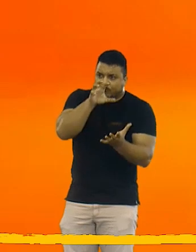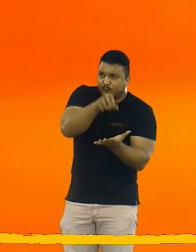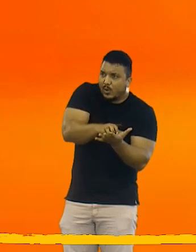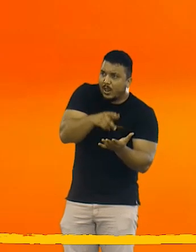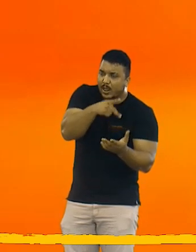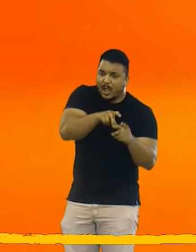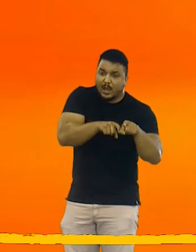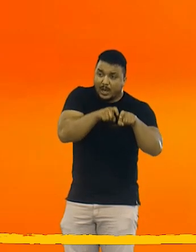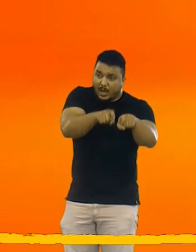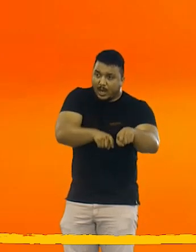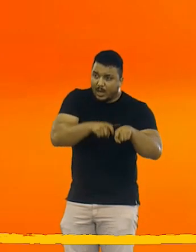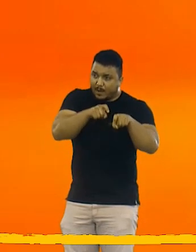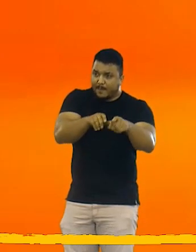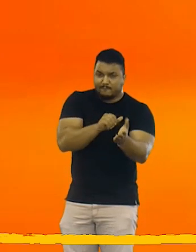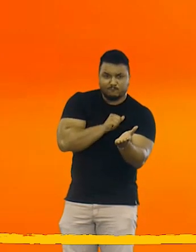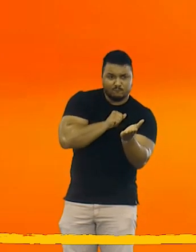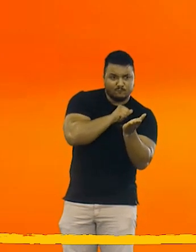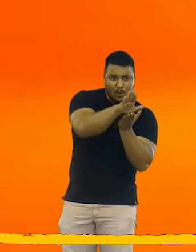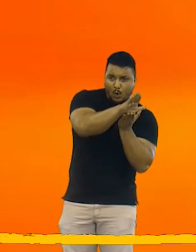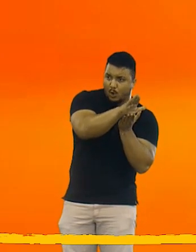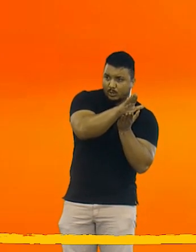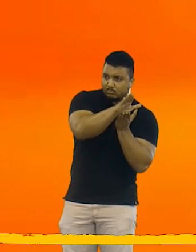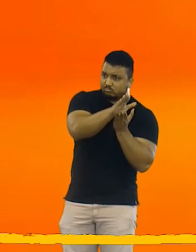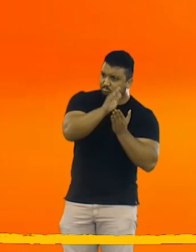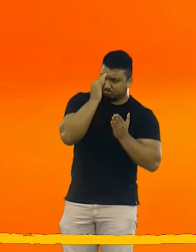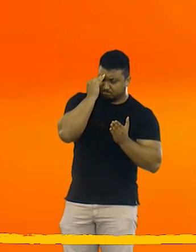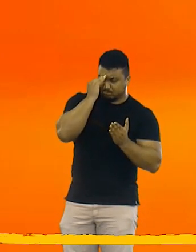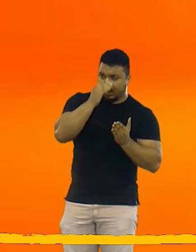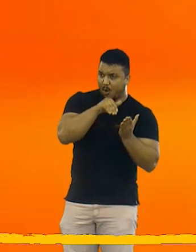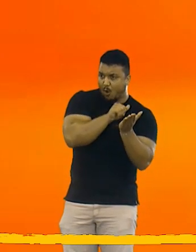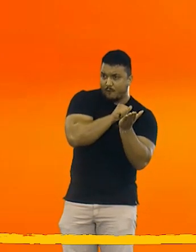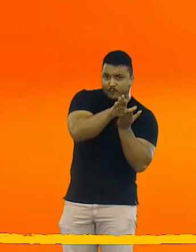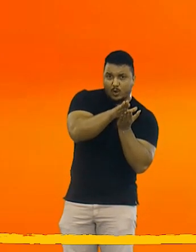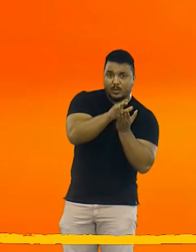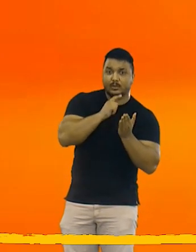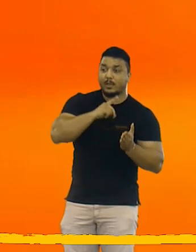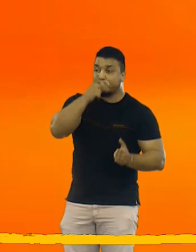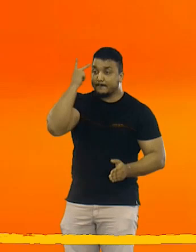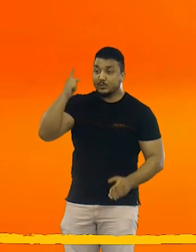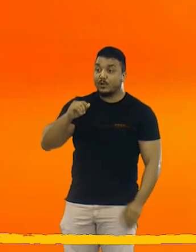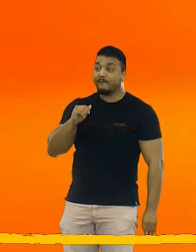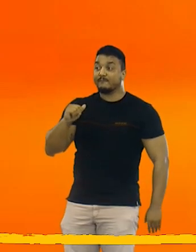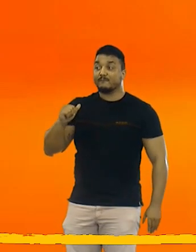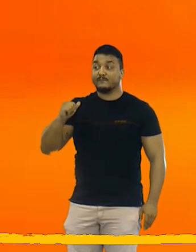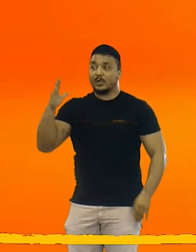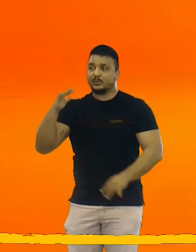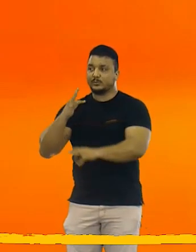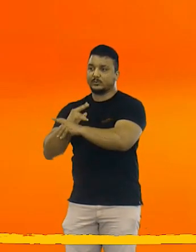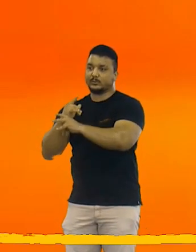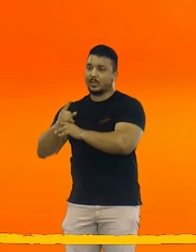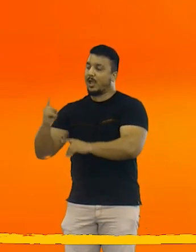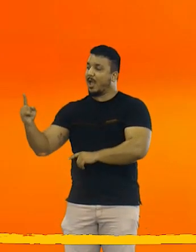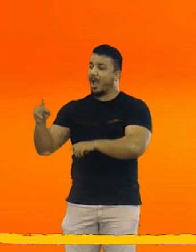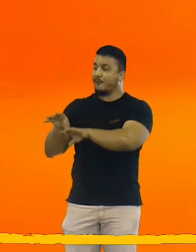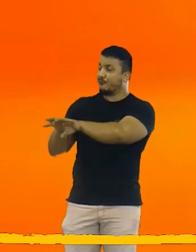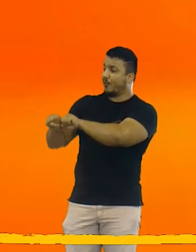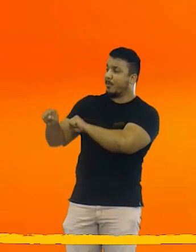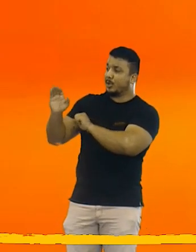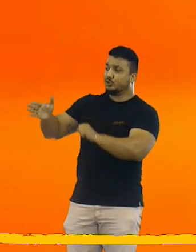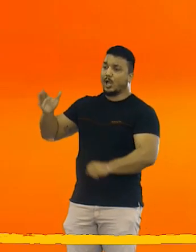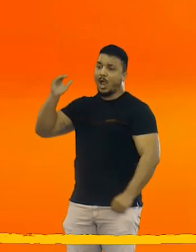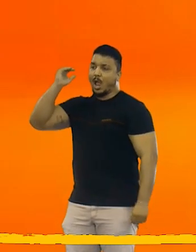é expulso do campo de uma forma assim mais objetiva e é exportado um trabalhador rural da cidade que tem uma formação